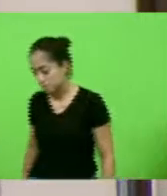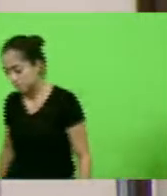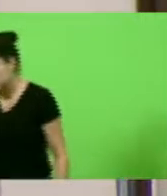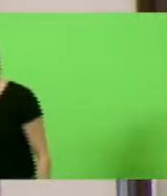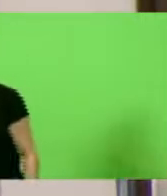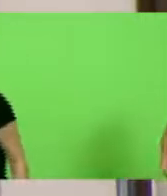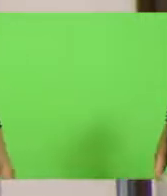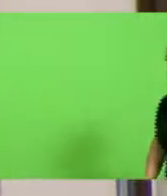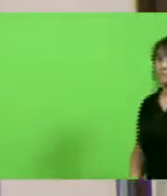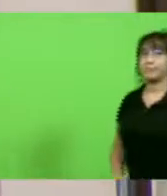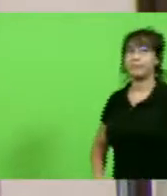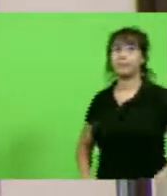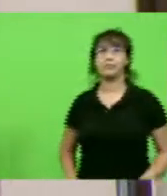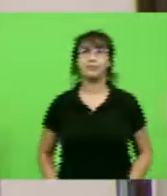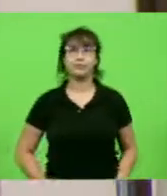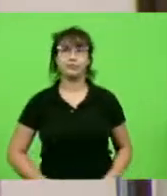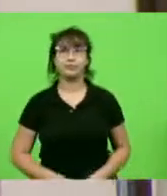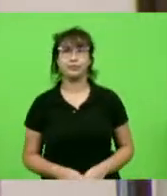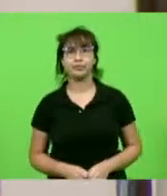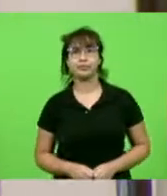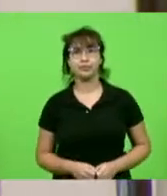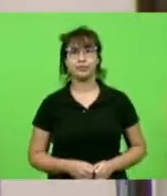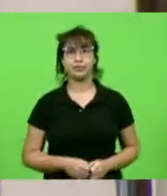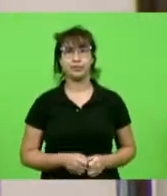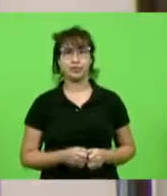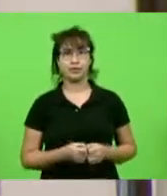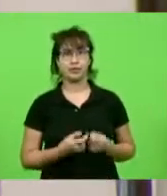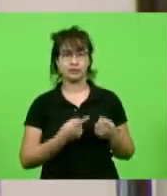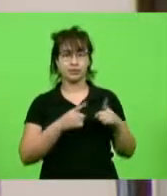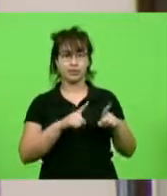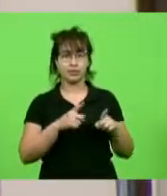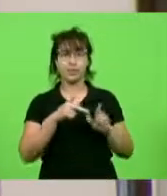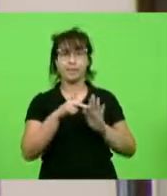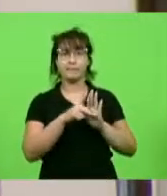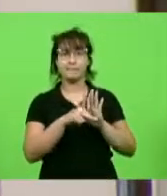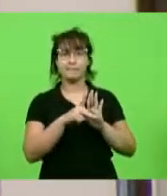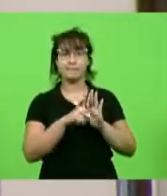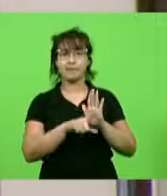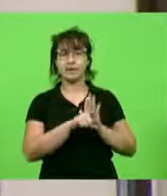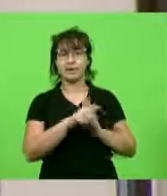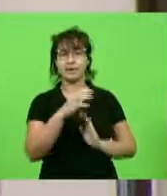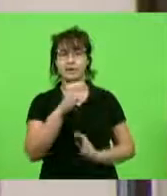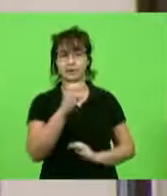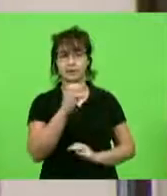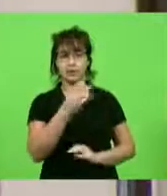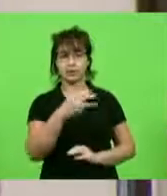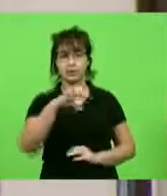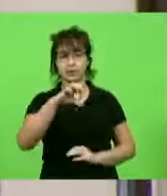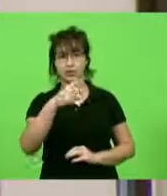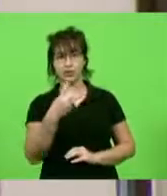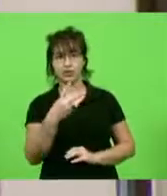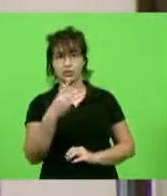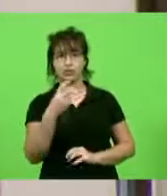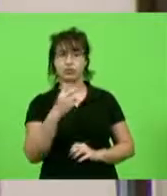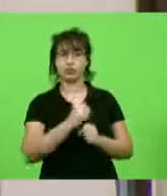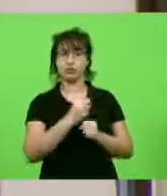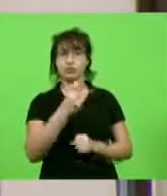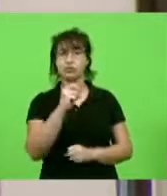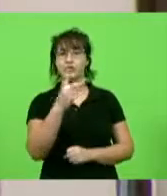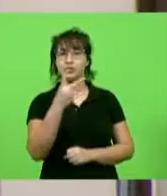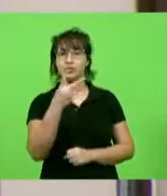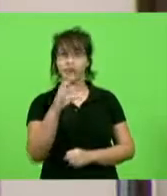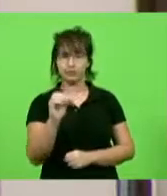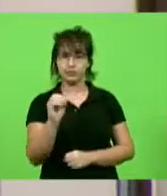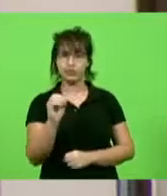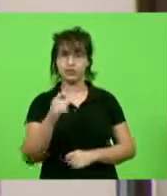pela aprovação do requerimento de tramitação urgente do PL 3292 de 2020. Em discussão. Não havendo quem queira discutir,